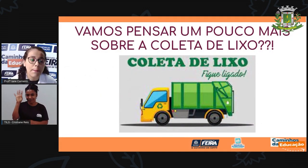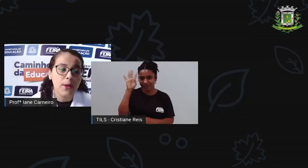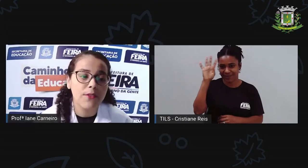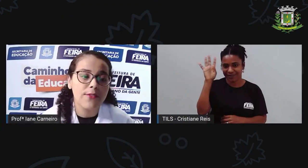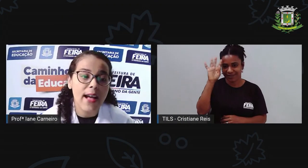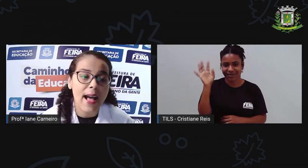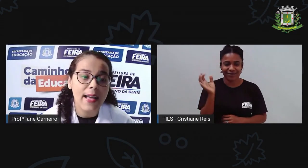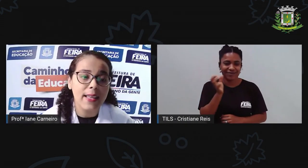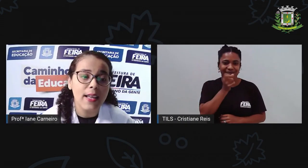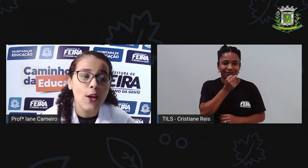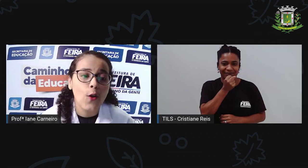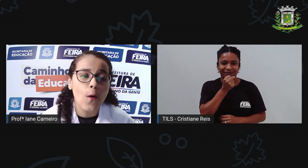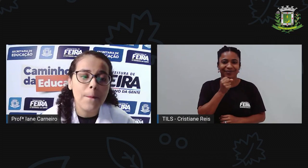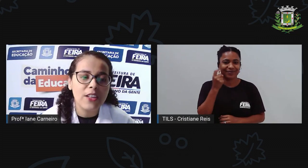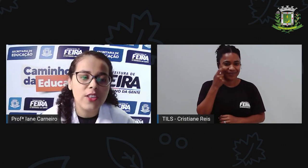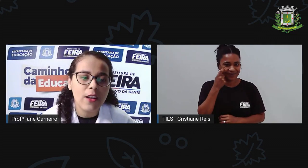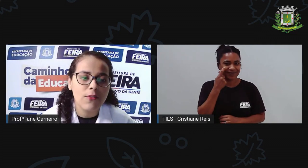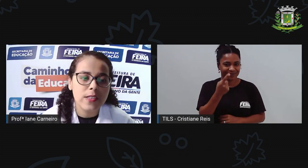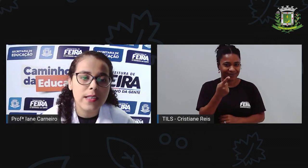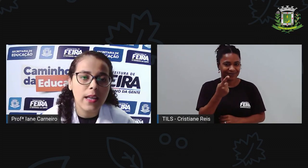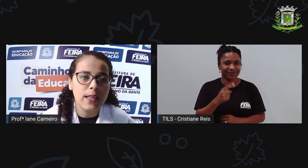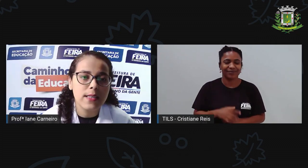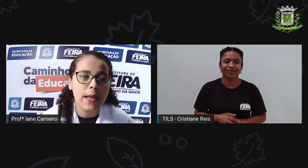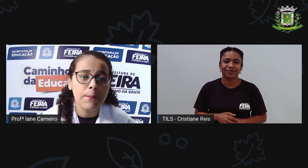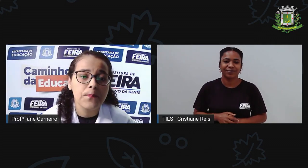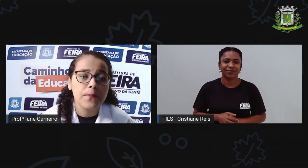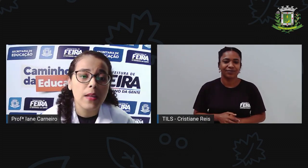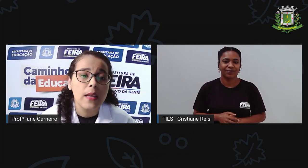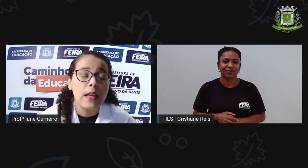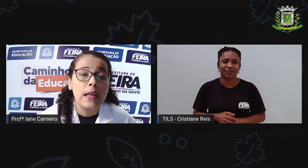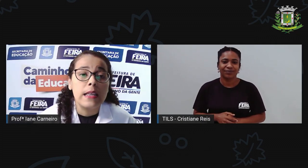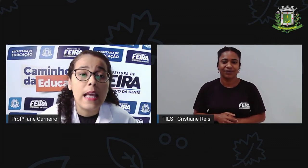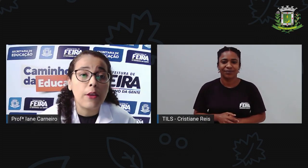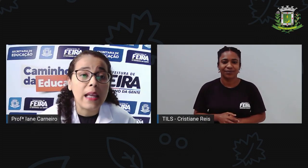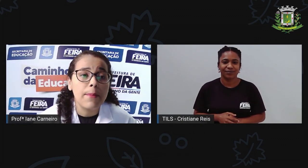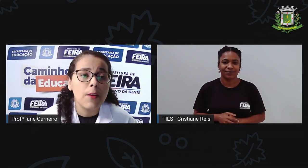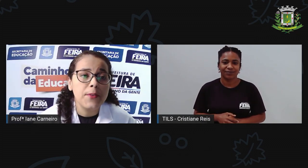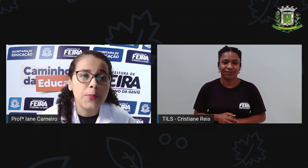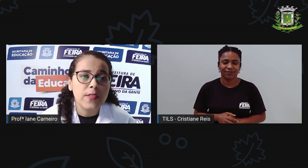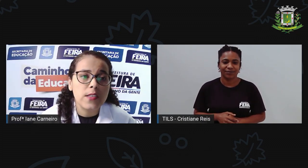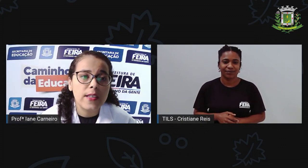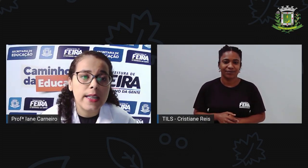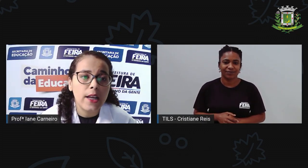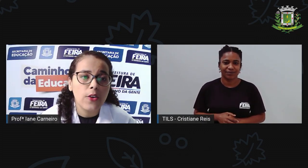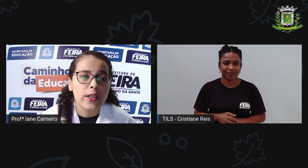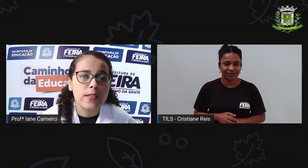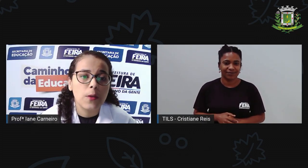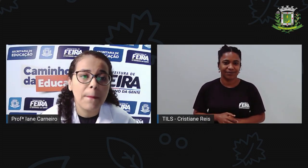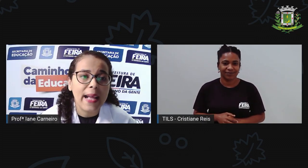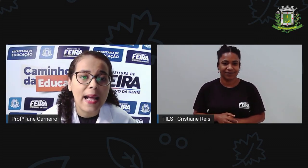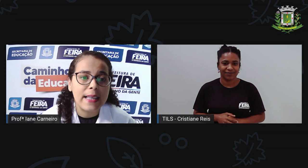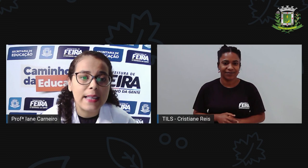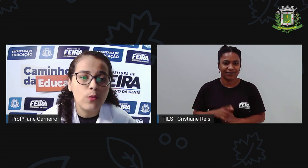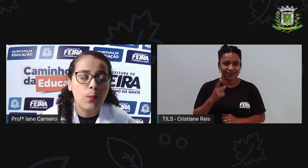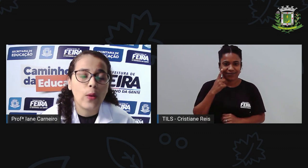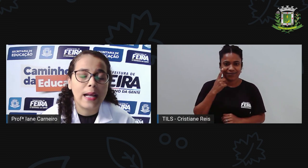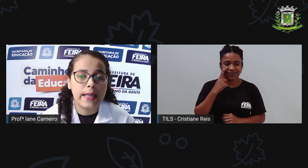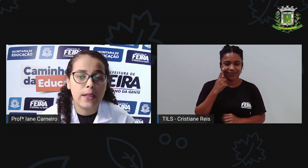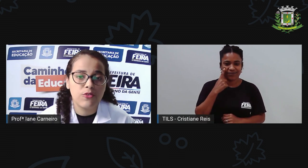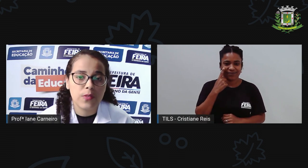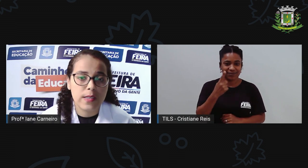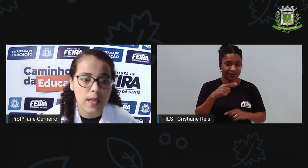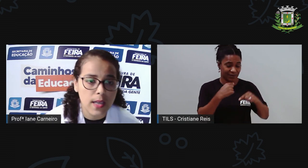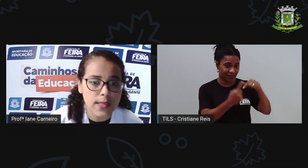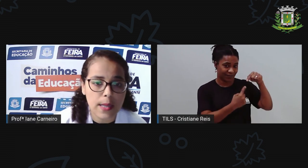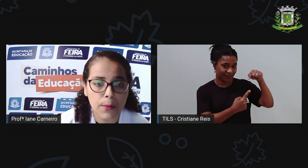aqui, a Pró vai compartilhar com vocês, né? E aí, o que é que a Pró vai pedir para vocês fazerem agora? Vocês vão pegar aí o